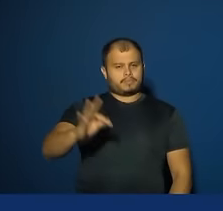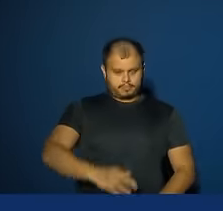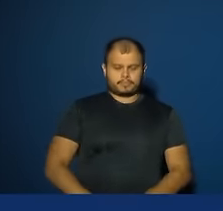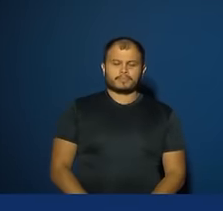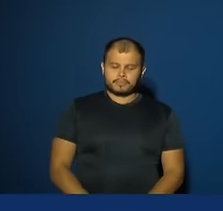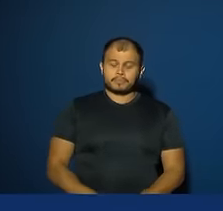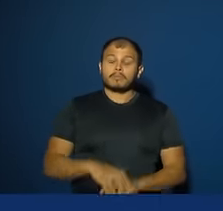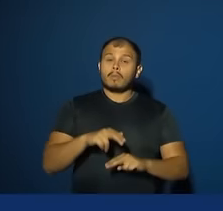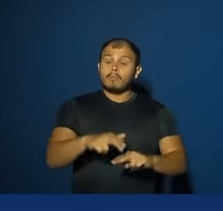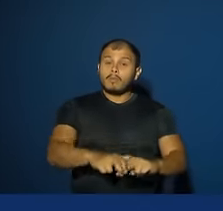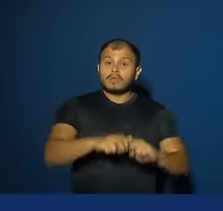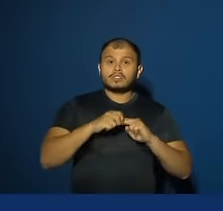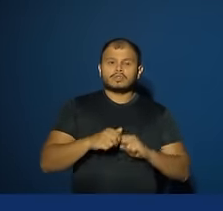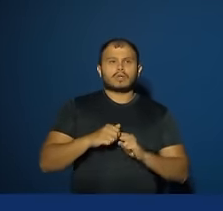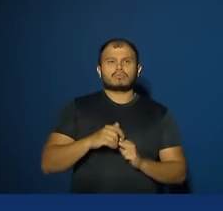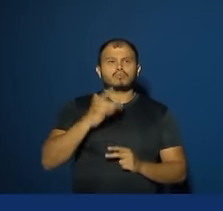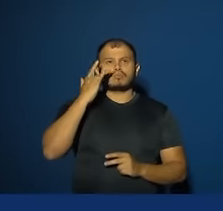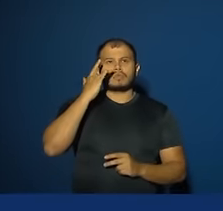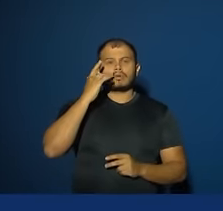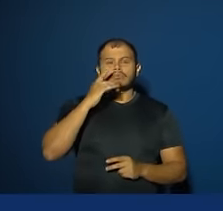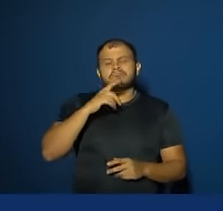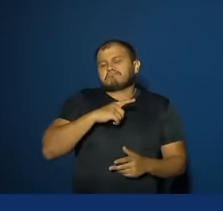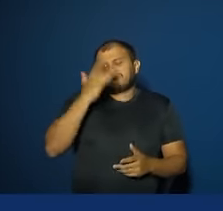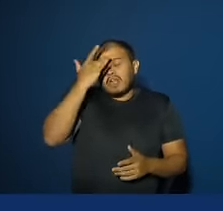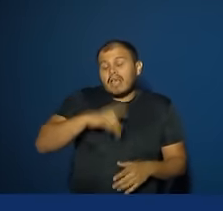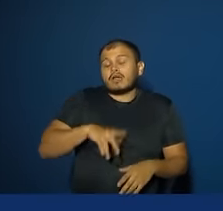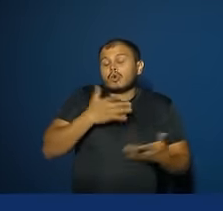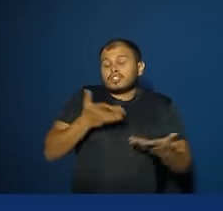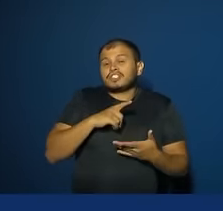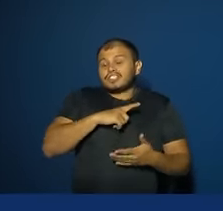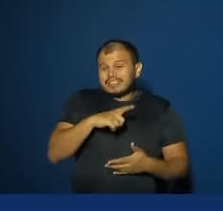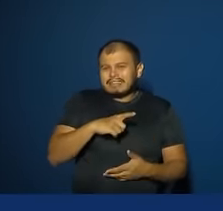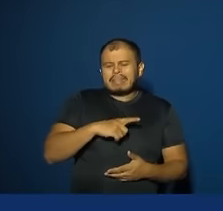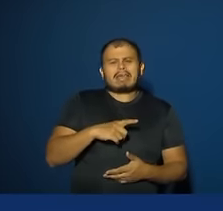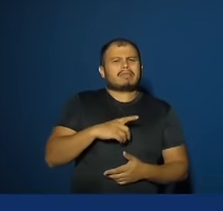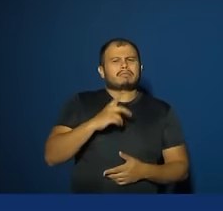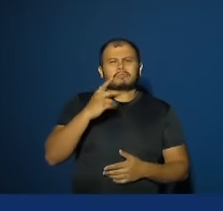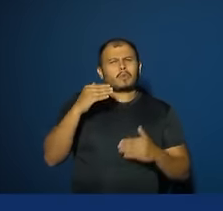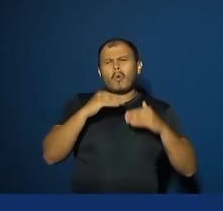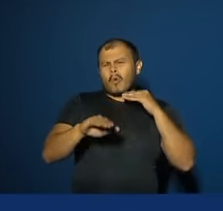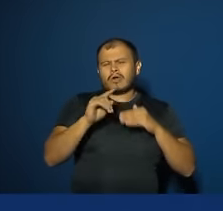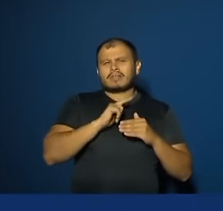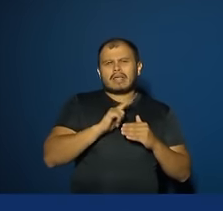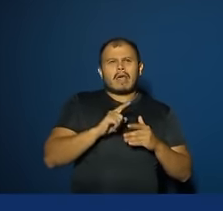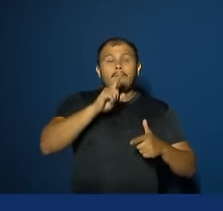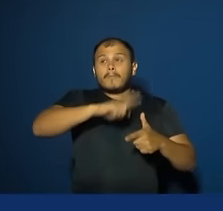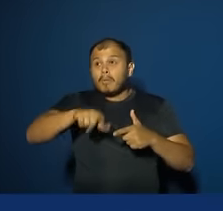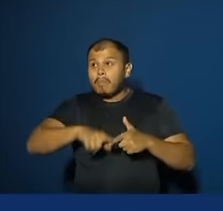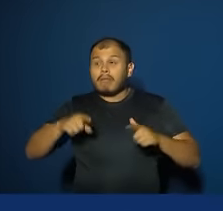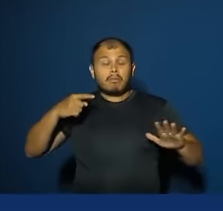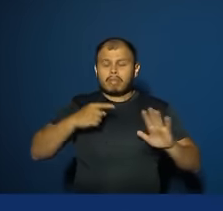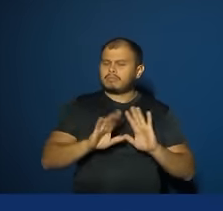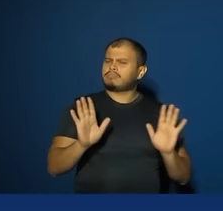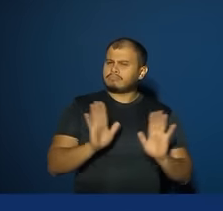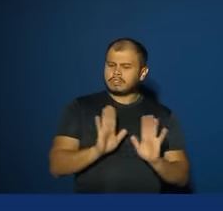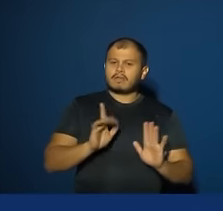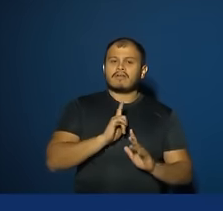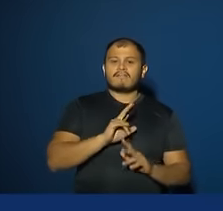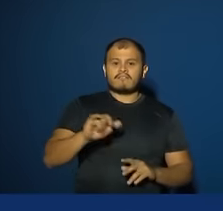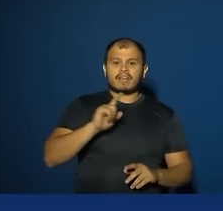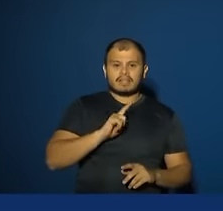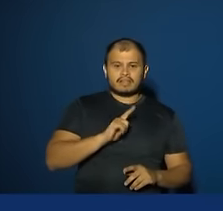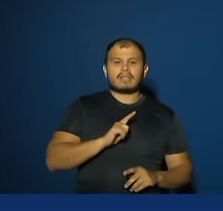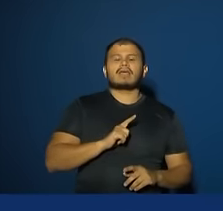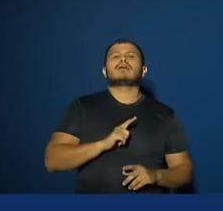isso eu não acho que a gente tem um problema estrutural pelo contrário se você eh olhar o Brasil vai ter ter déficit nominal esse